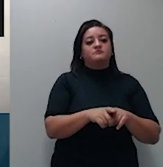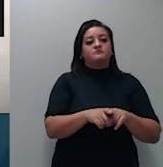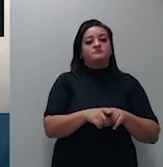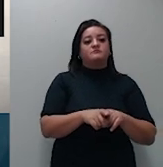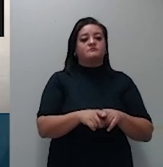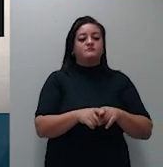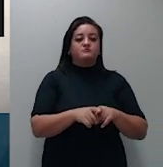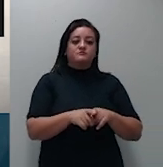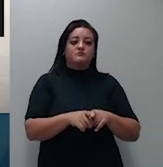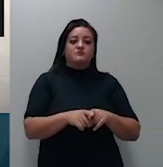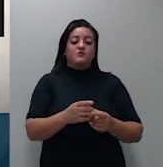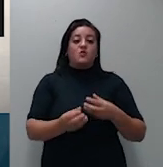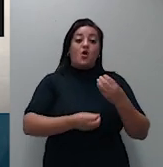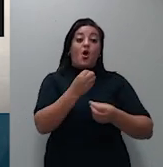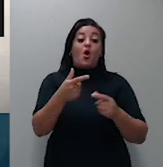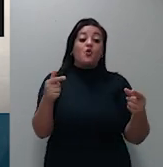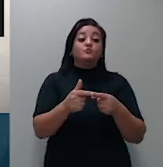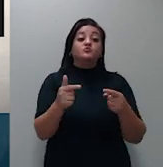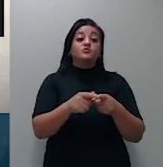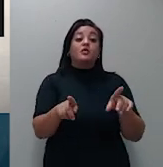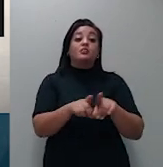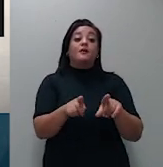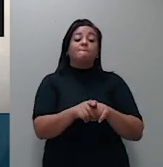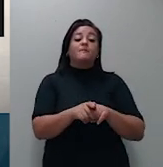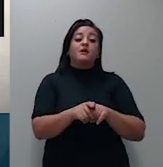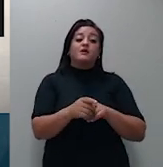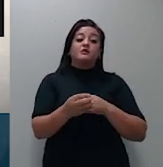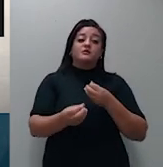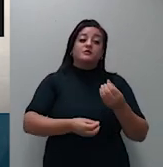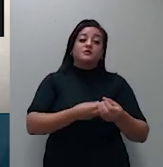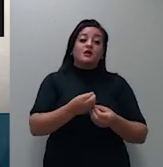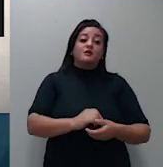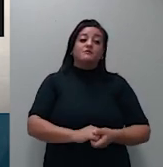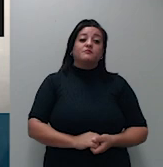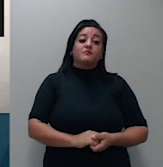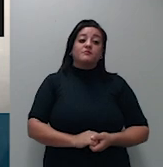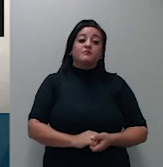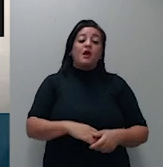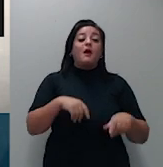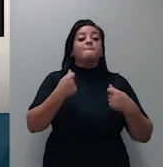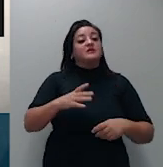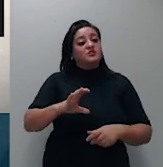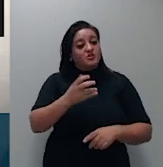como objeto a ser perseguido na demanda